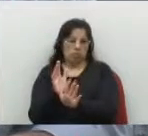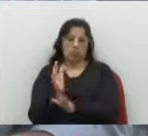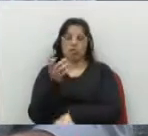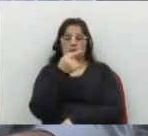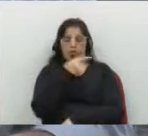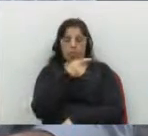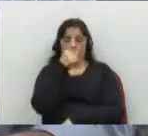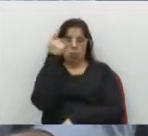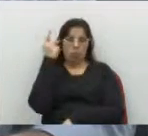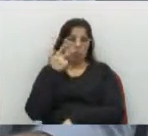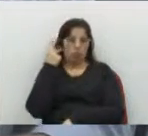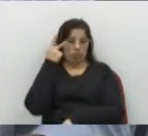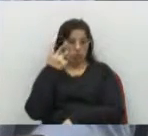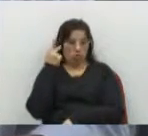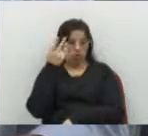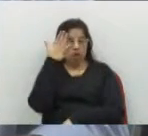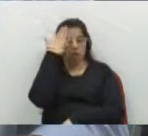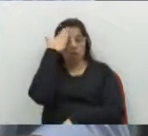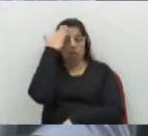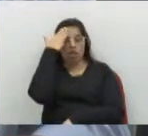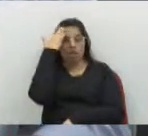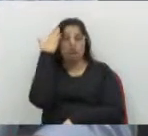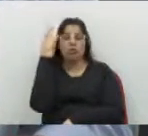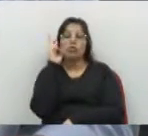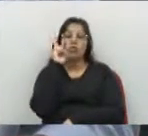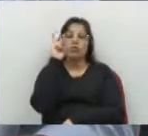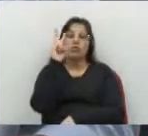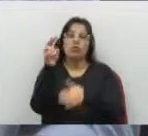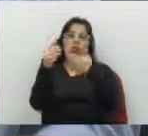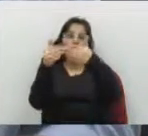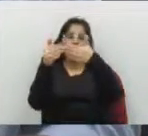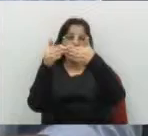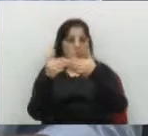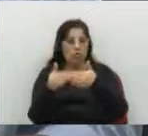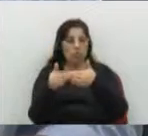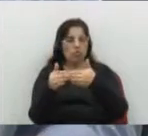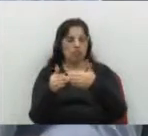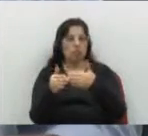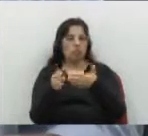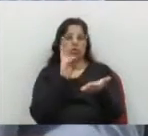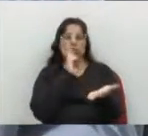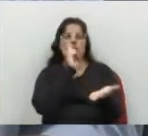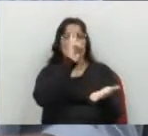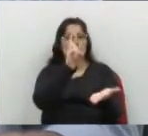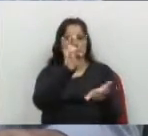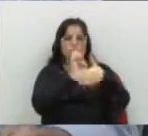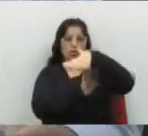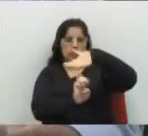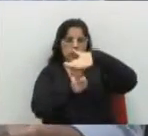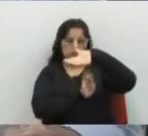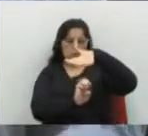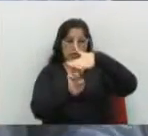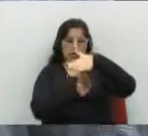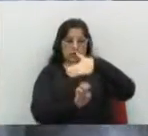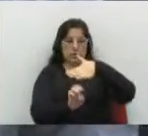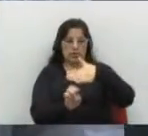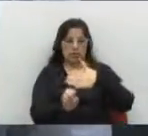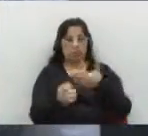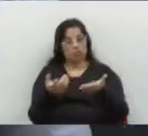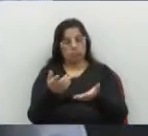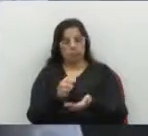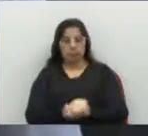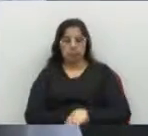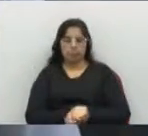de acordo com informações, a possibilidade do uso desse feijão nas escolas. Então, a gente quer saber disso